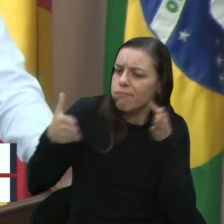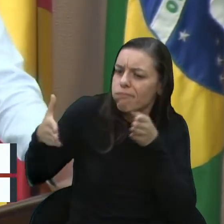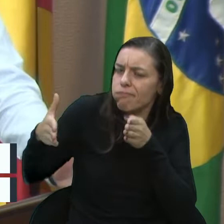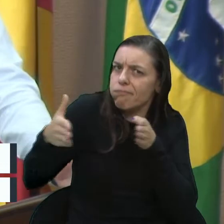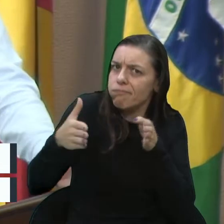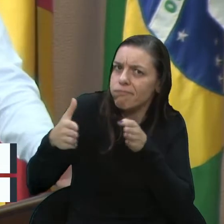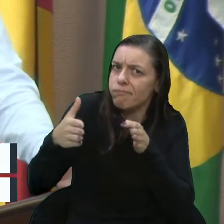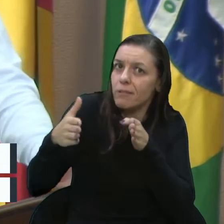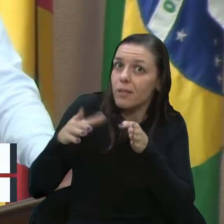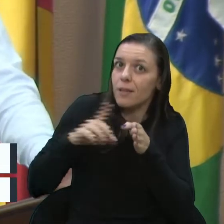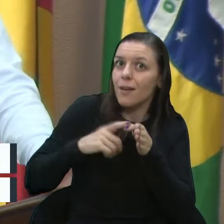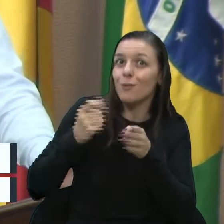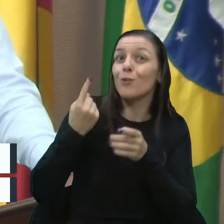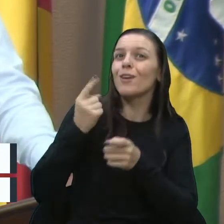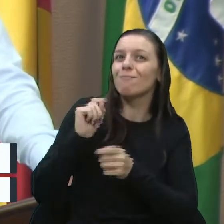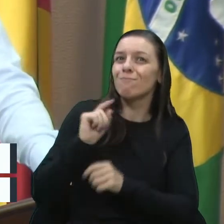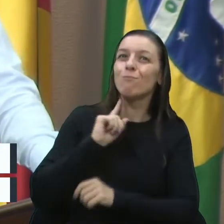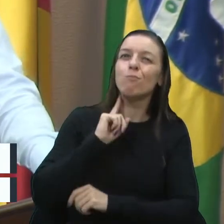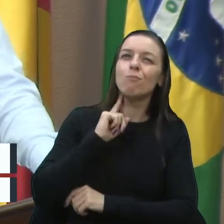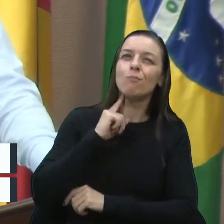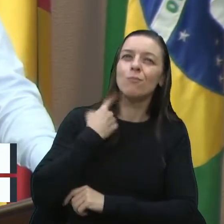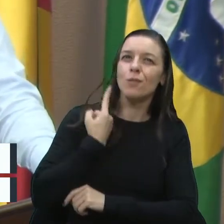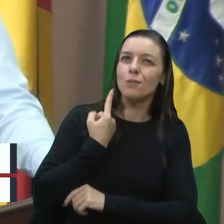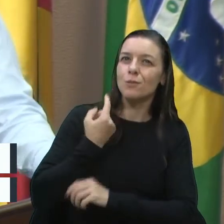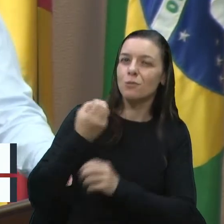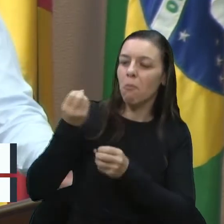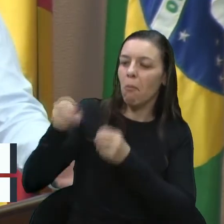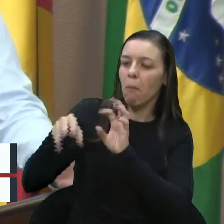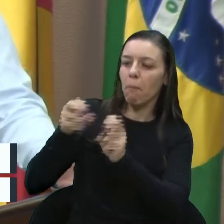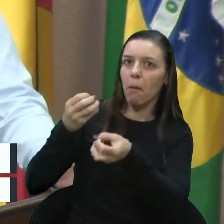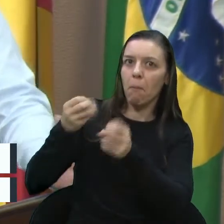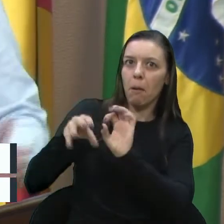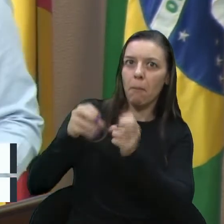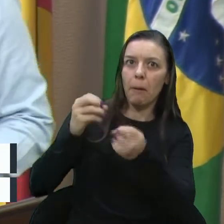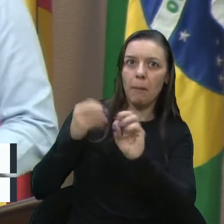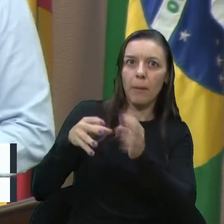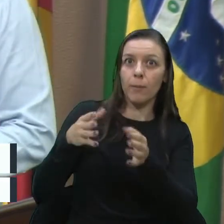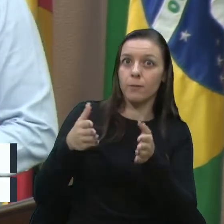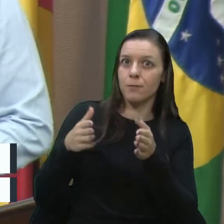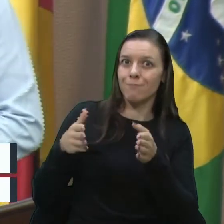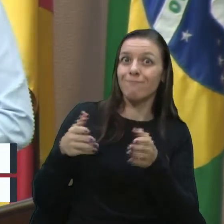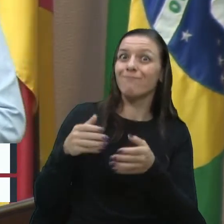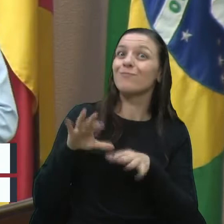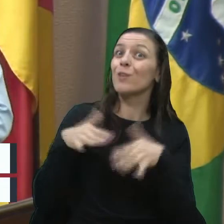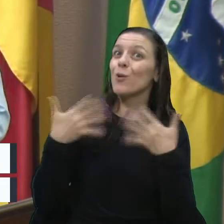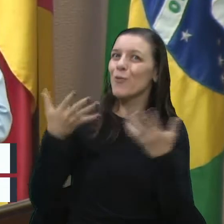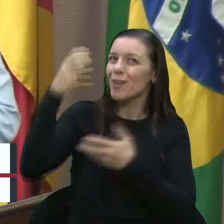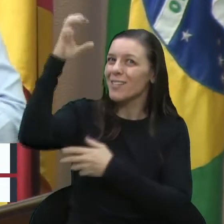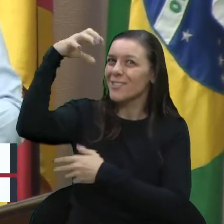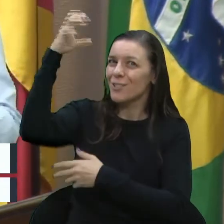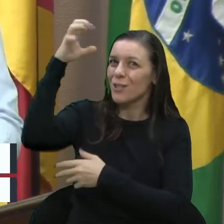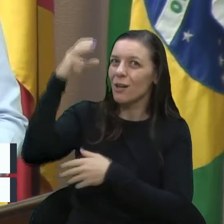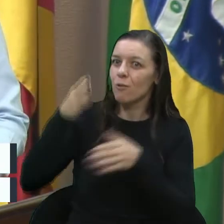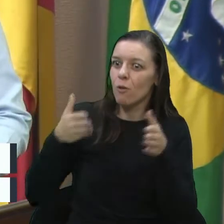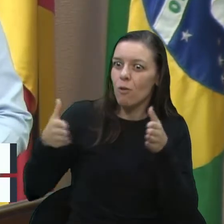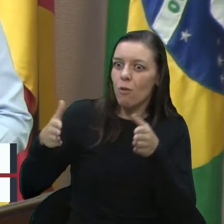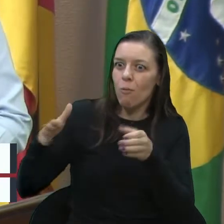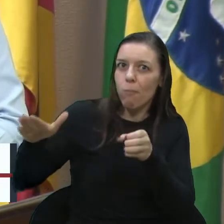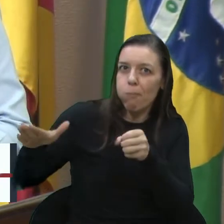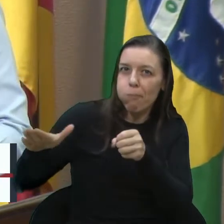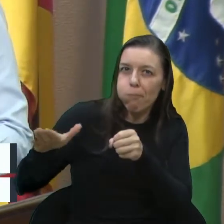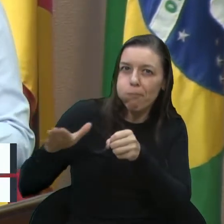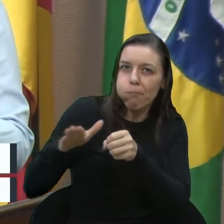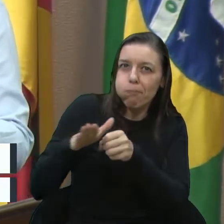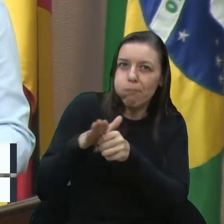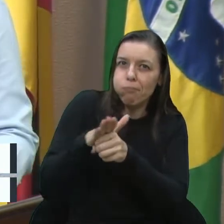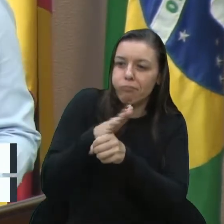o descarte incorreto dos nossos lixos, né? Muitas vezes as pessoas descartam os seus lixos de